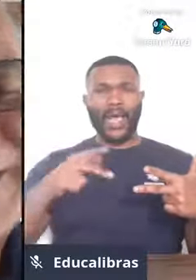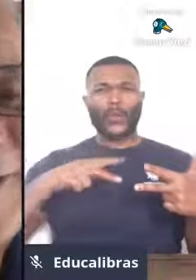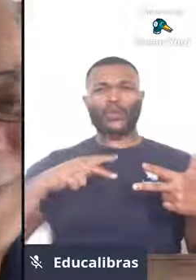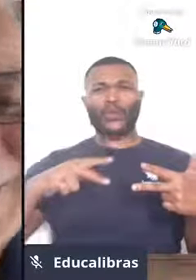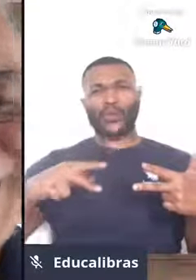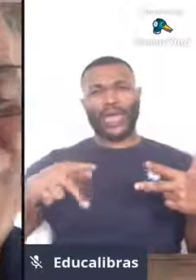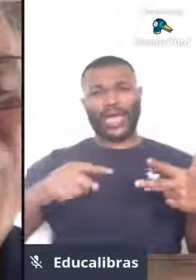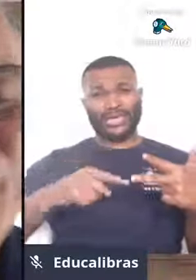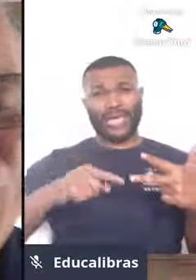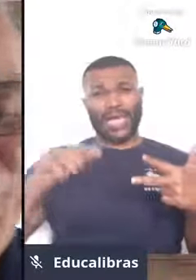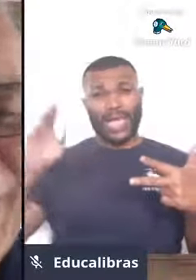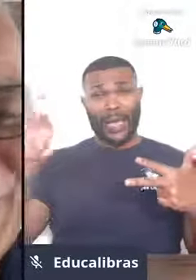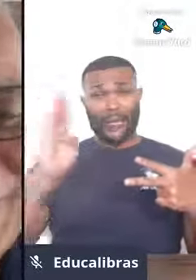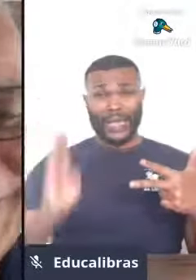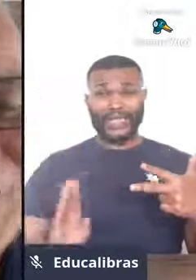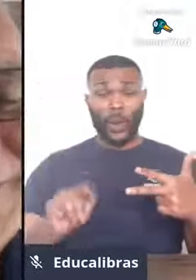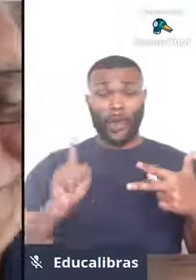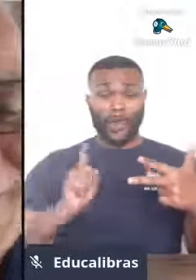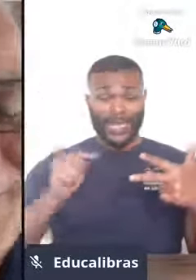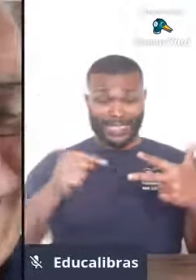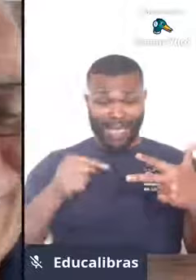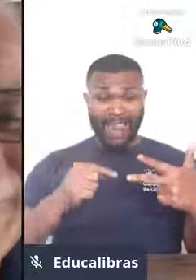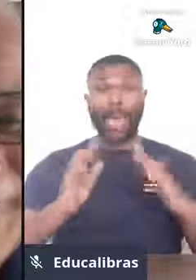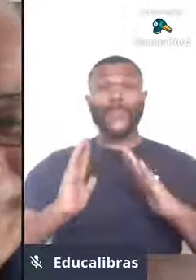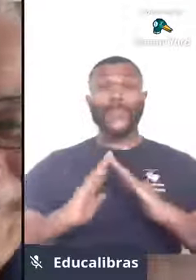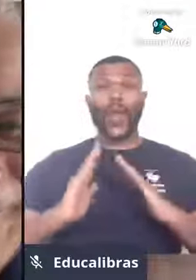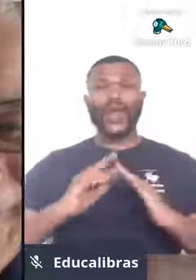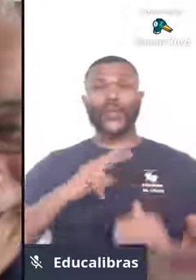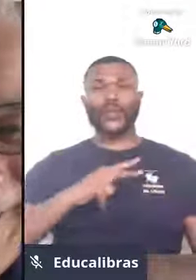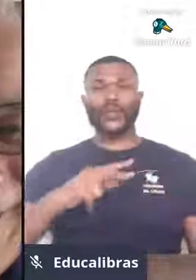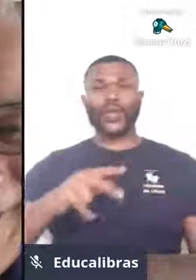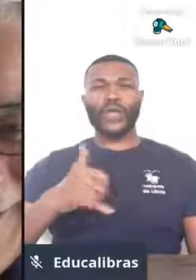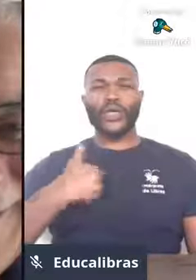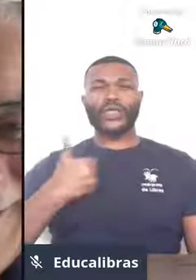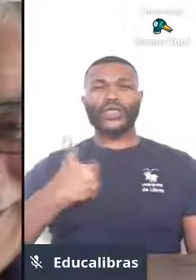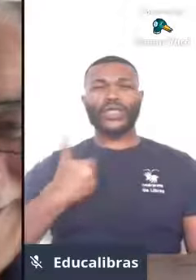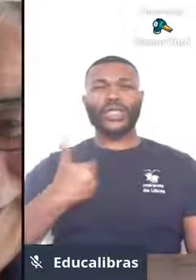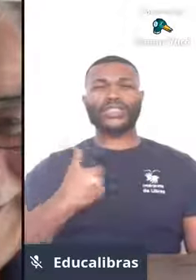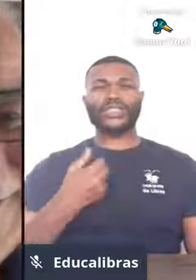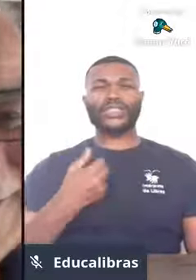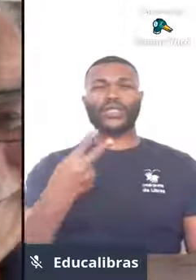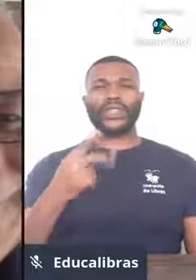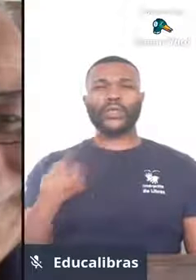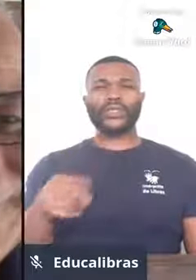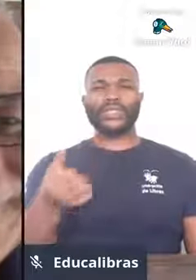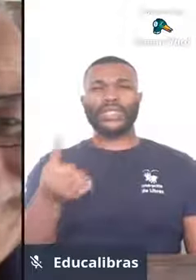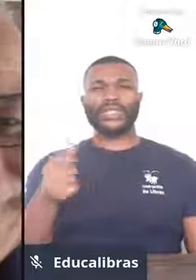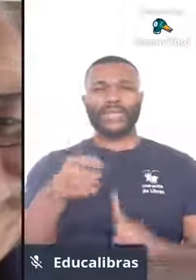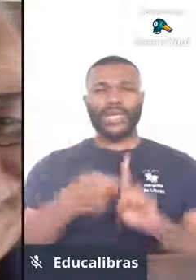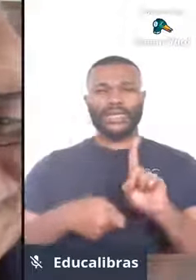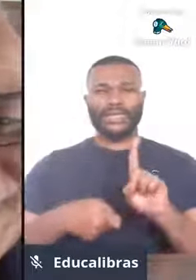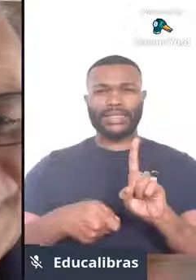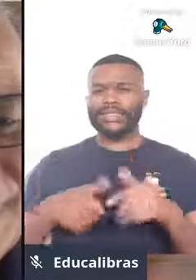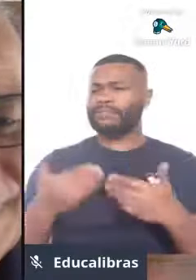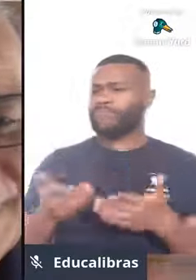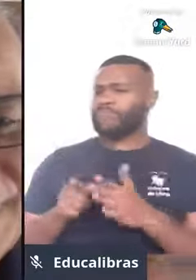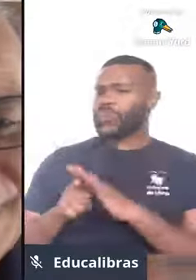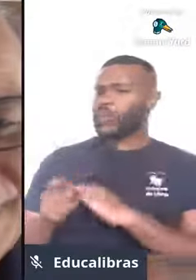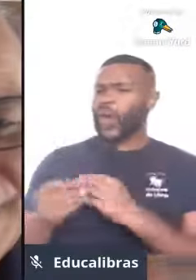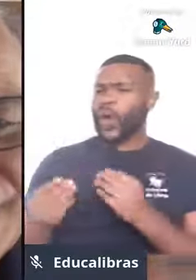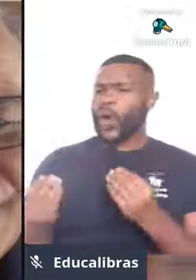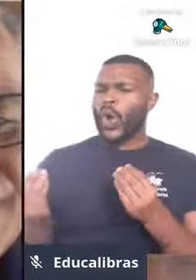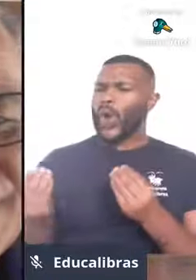aqui no Brasil, mas ela mora em Portugal, tem 2 anos e meio. Me diz uma coisa, como é que foi ser pai? Como é que